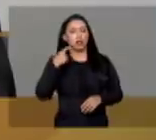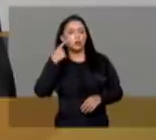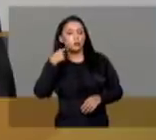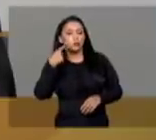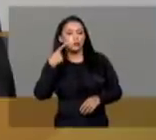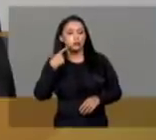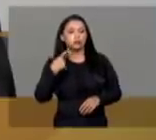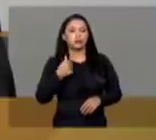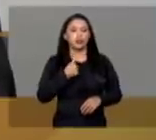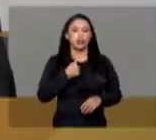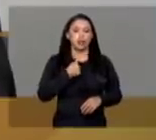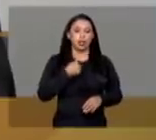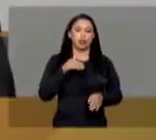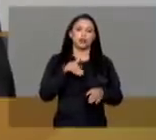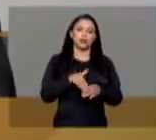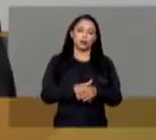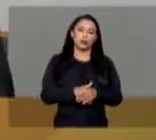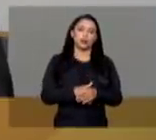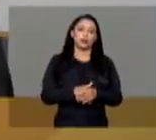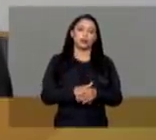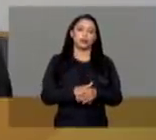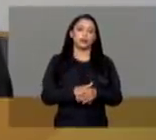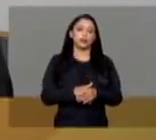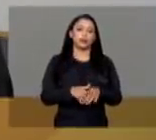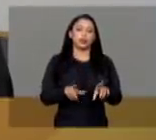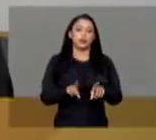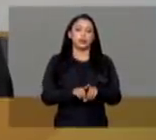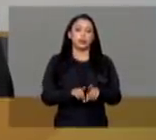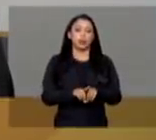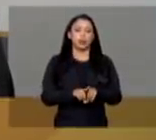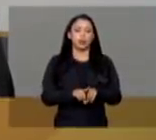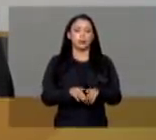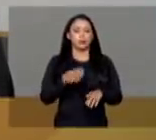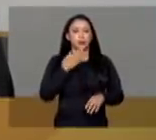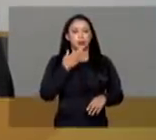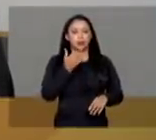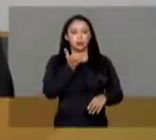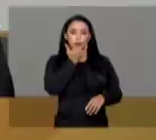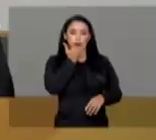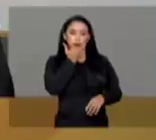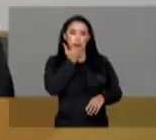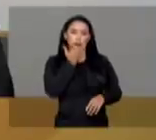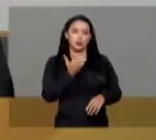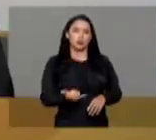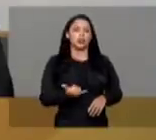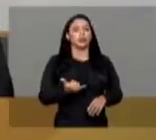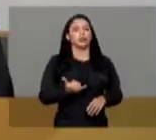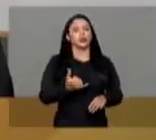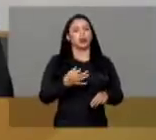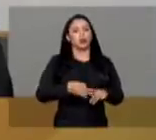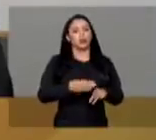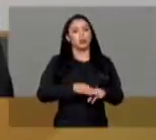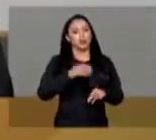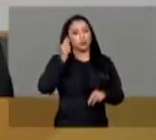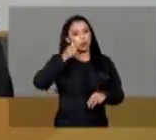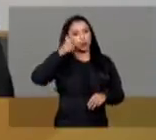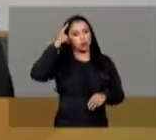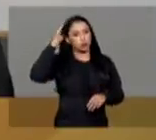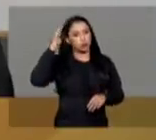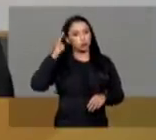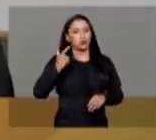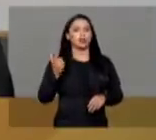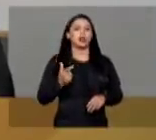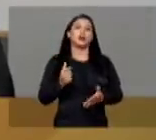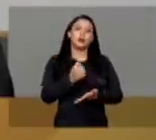ministra Carmen Lúcia. Também eu, senhor presidente, vou pedir venha à divergência inaugurada pelo ministro Alexandre de Moraes, que apresenta um